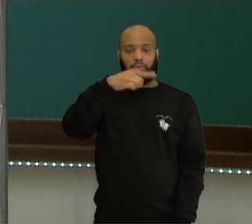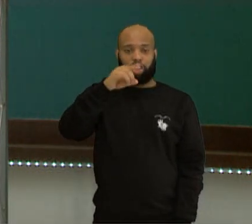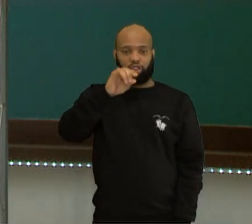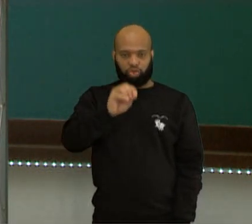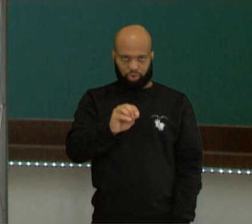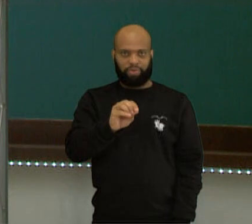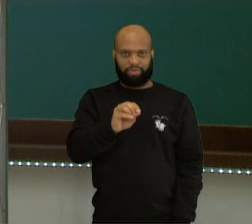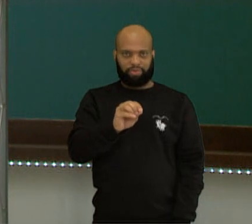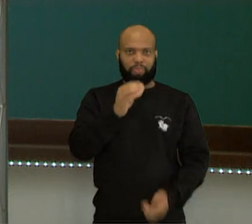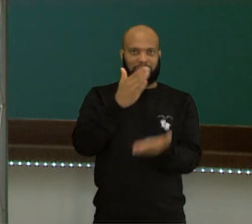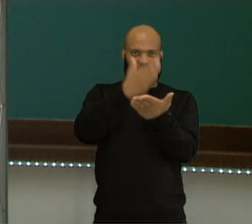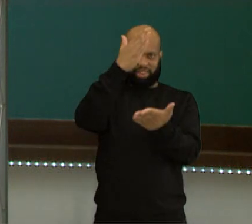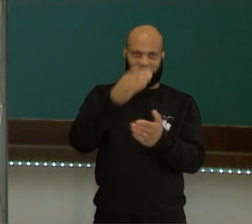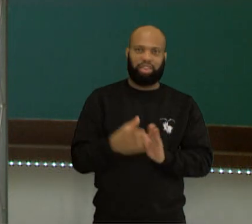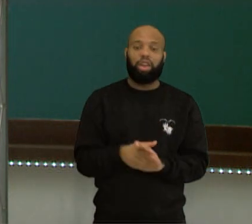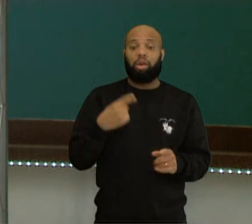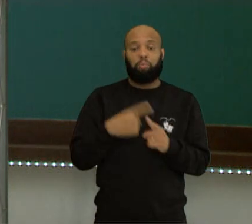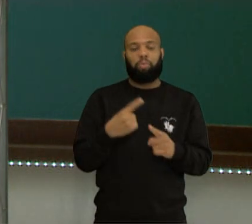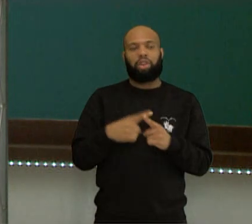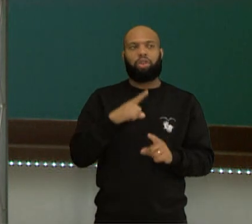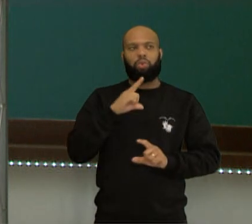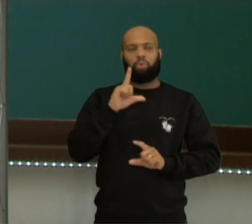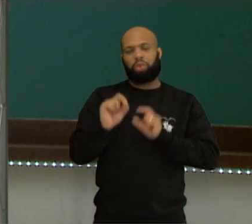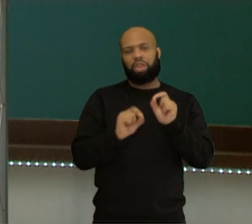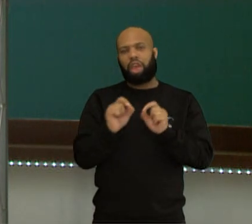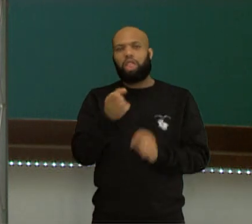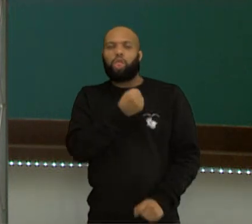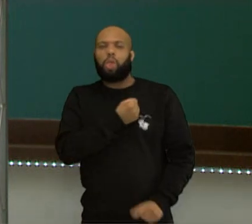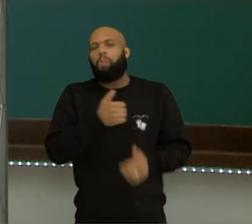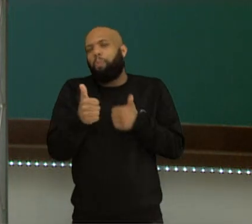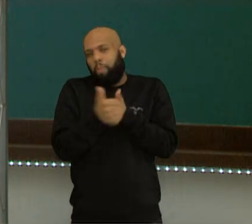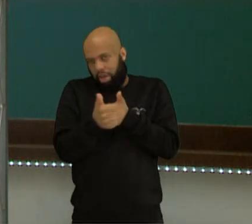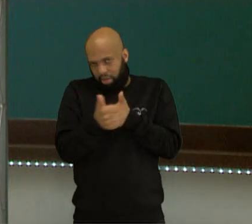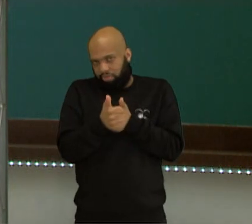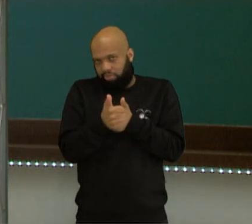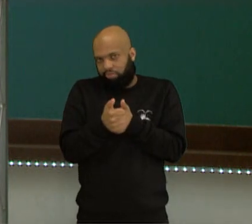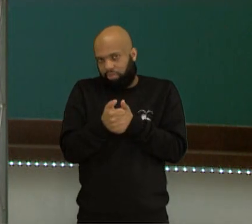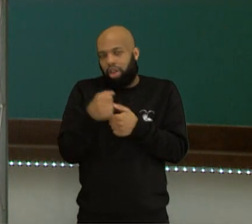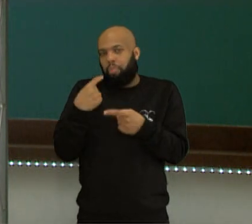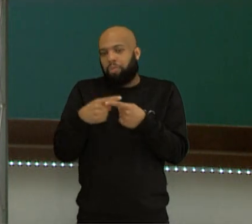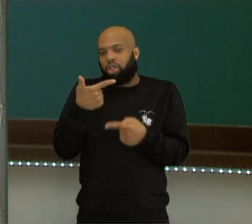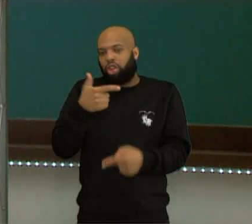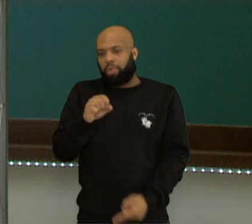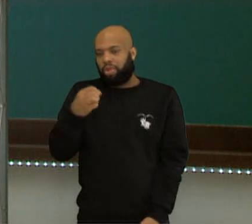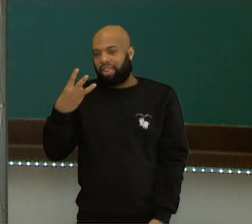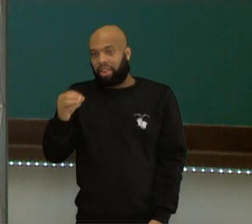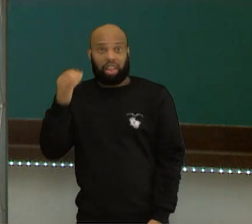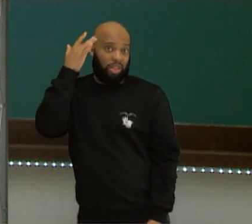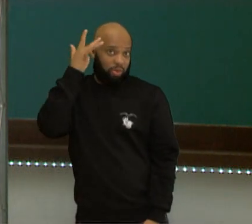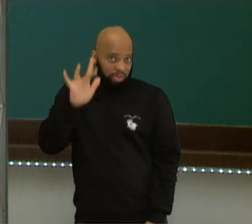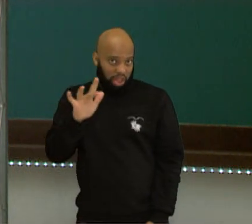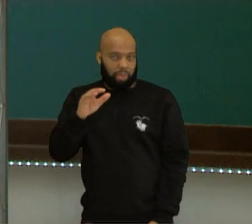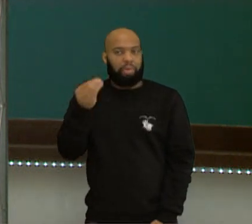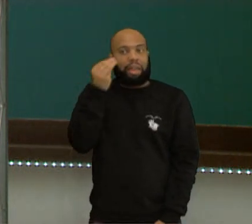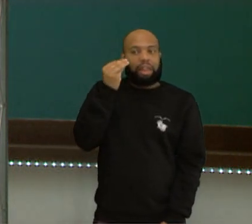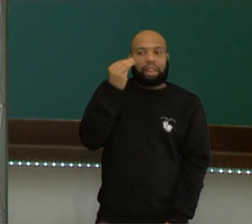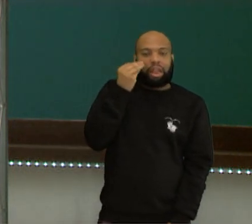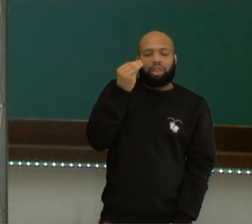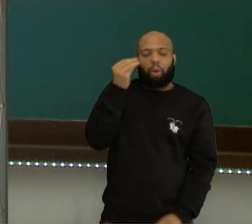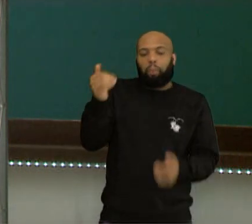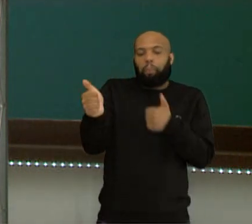médio, porque foi feita uma previsão, né? Então, é uma aproximação, tá bom? Quando a gente faz previsão, tenta se aproximar mais, né?